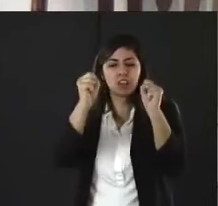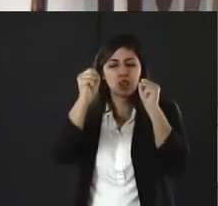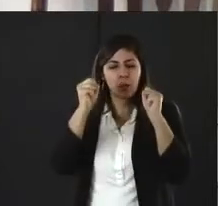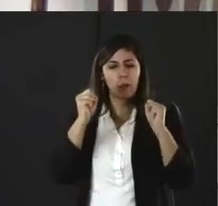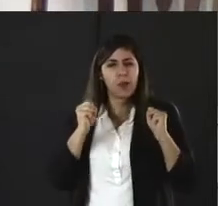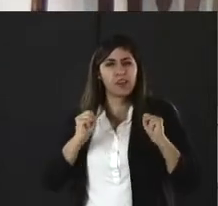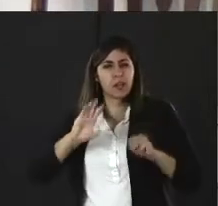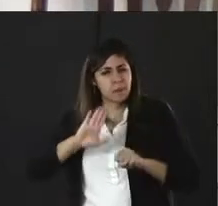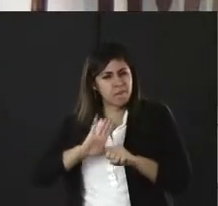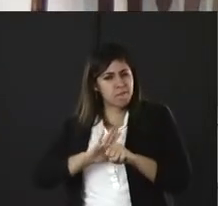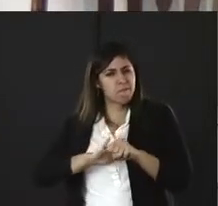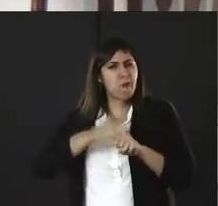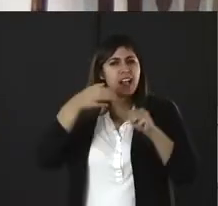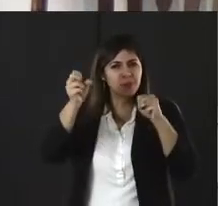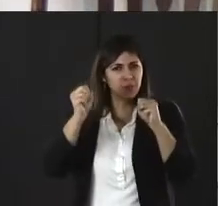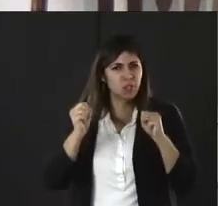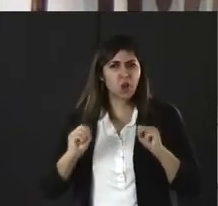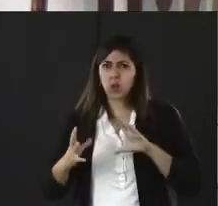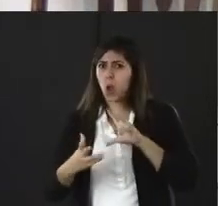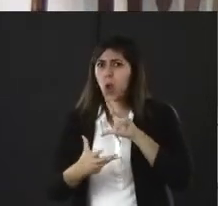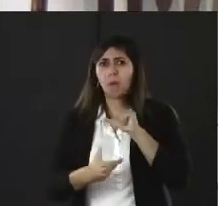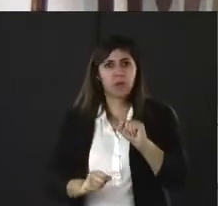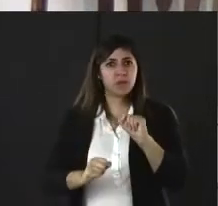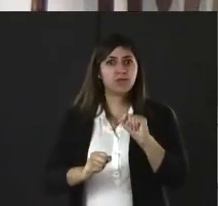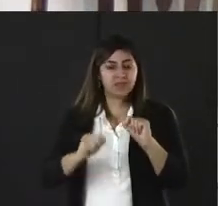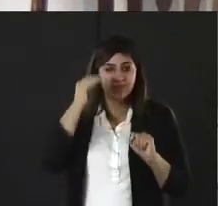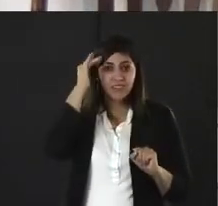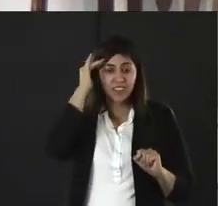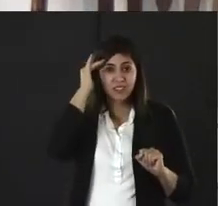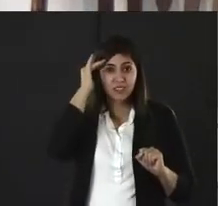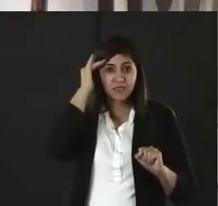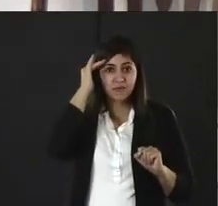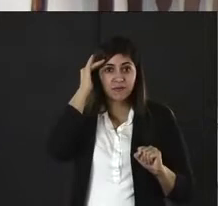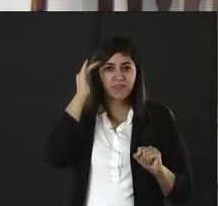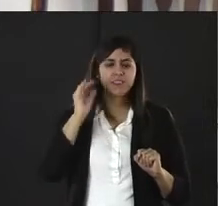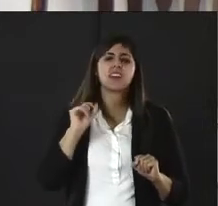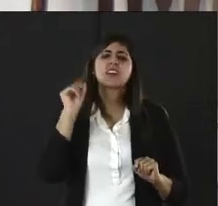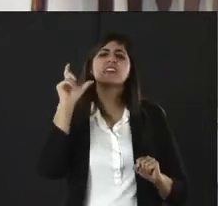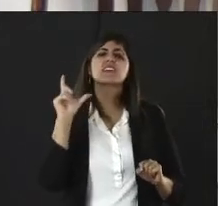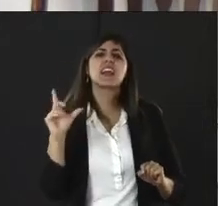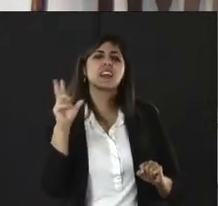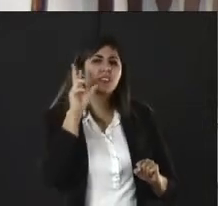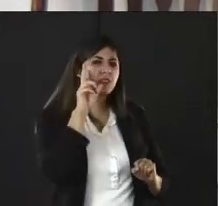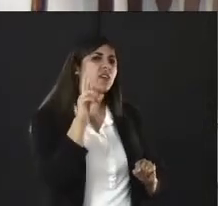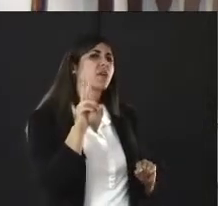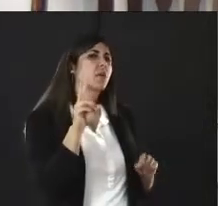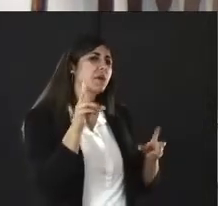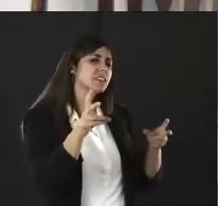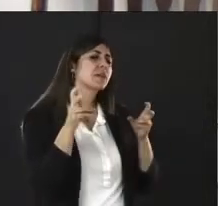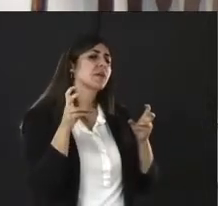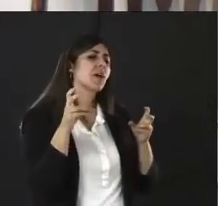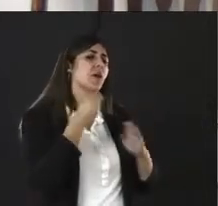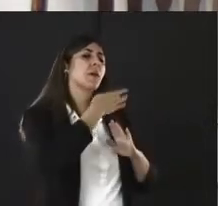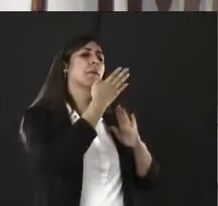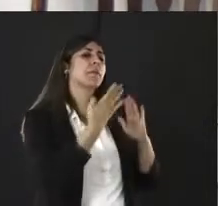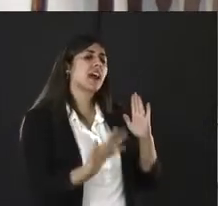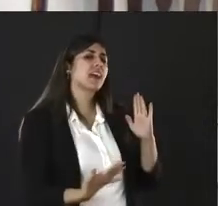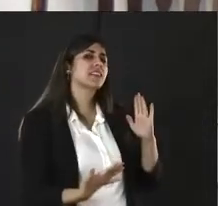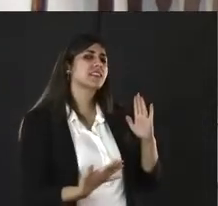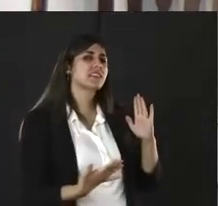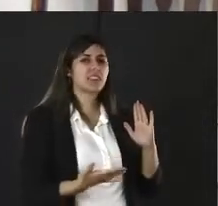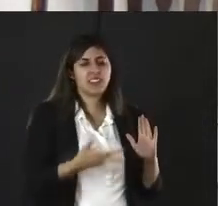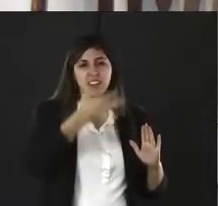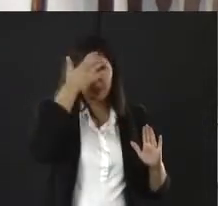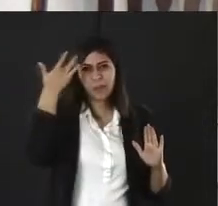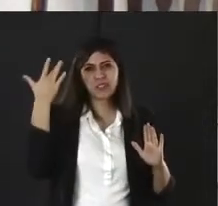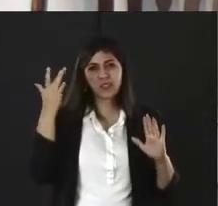poder além da humanidade e quem viu este sinal e a as pessoas que